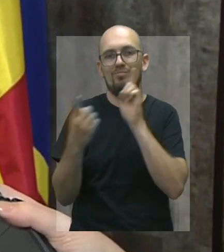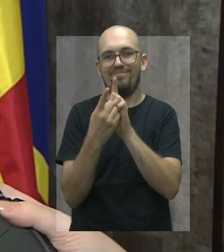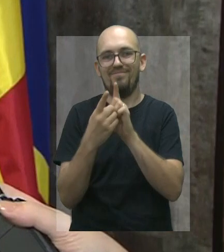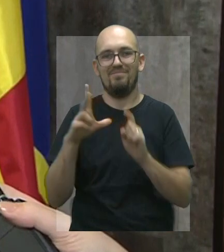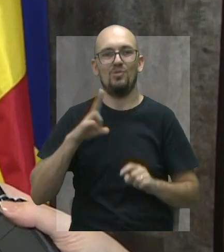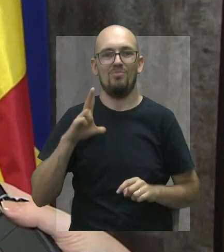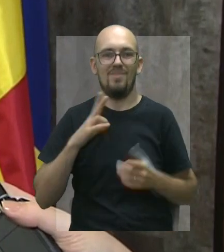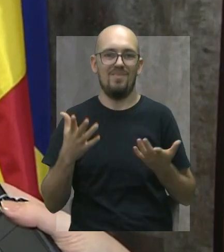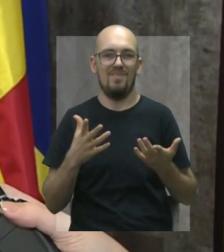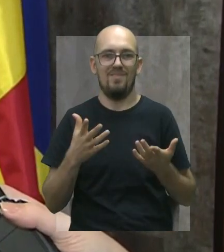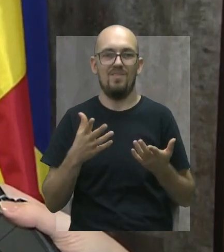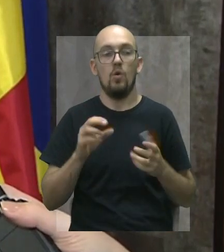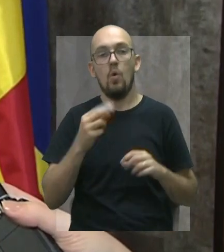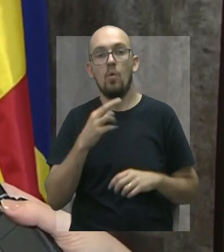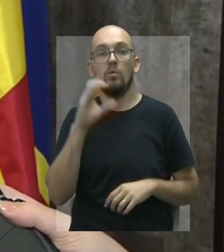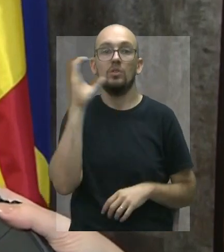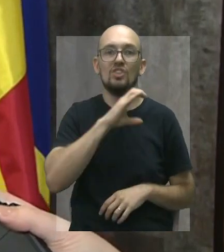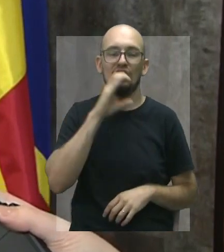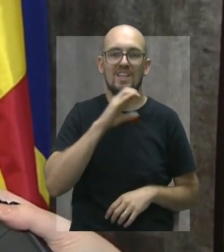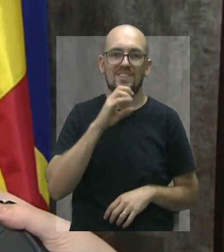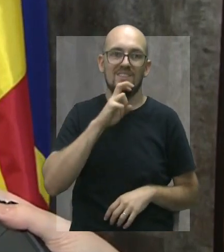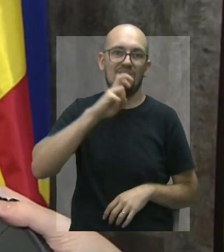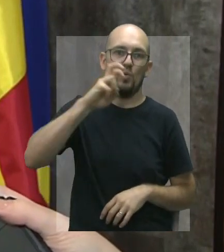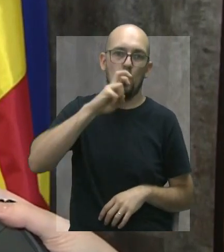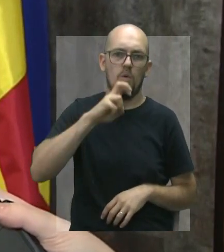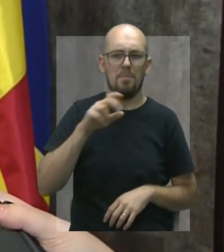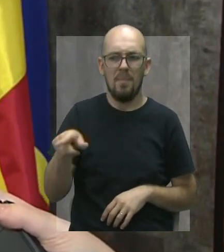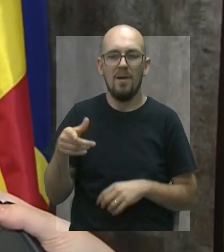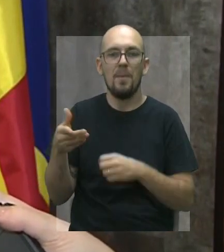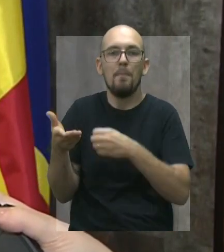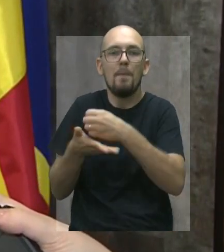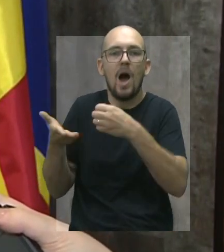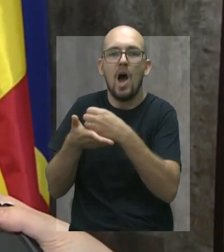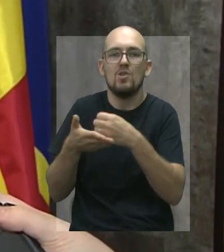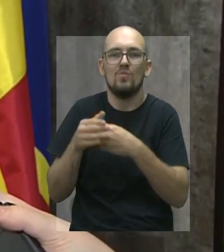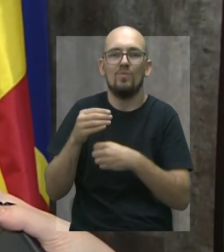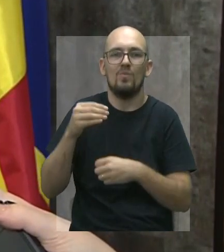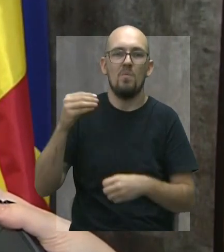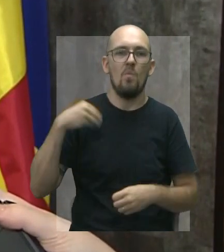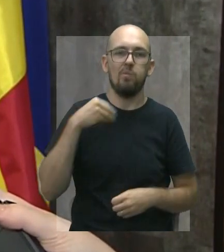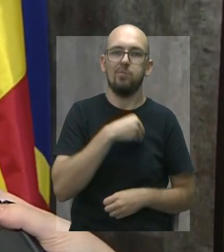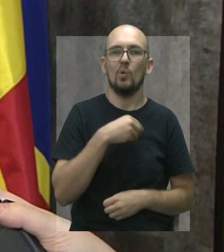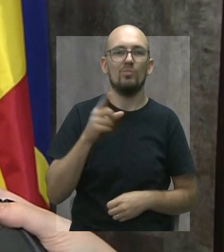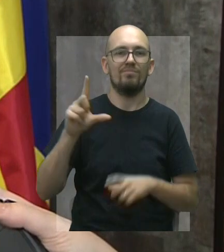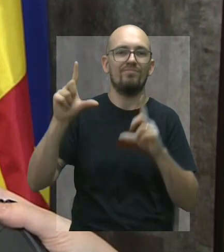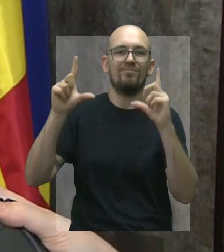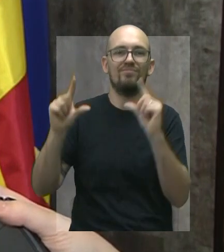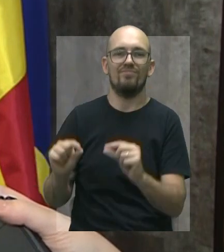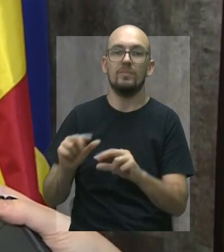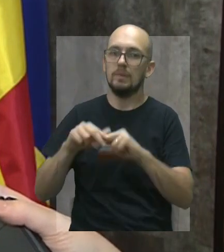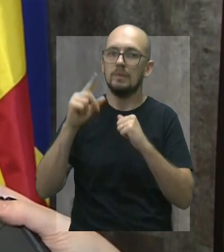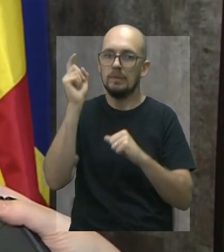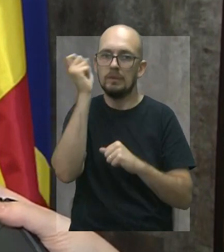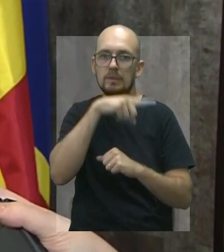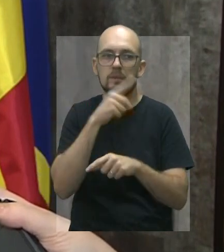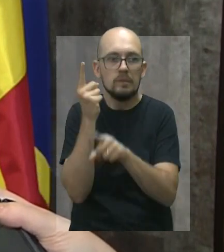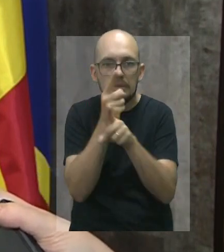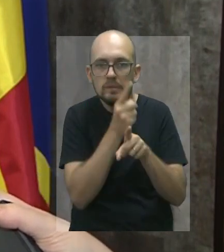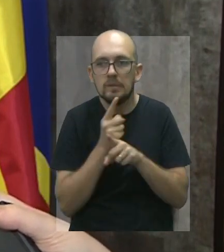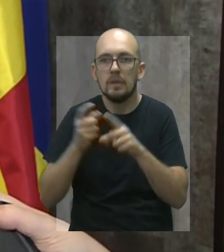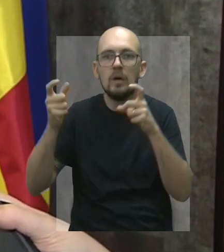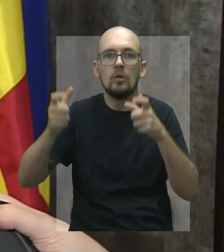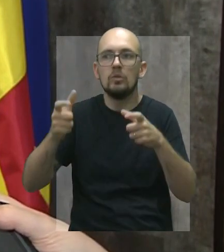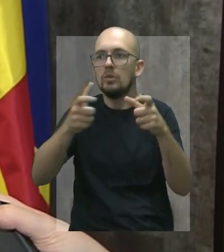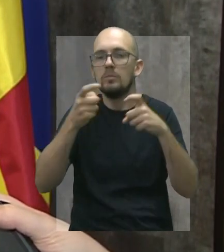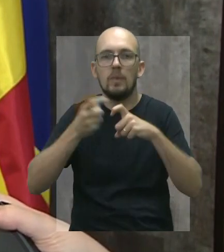em atendimentos de urgência e emergência e não tanto na rede básica. Então isso dificulta, demora um pouco a contratação desses profissionais para